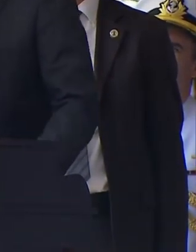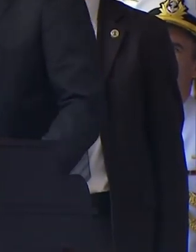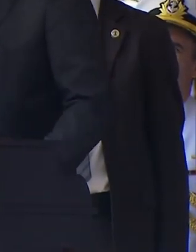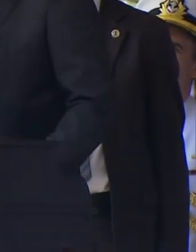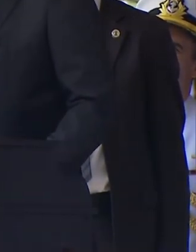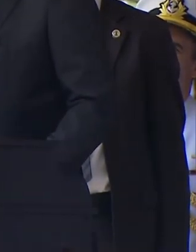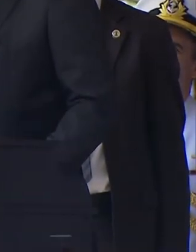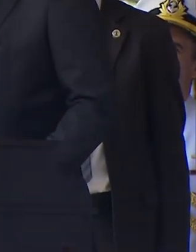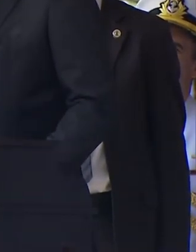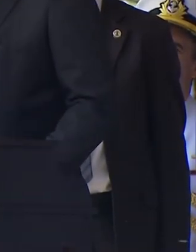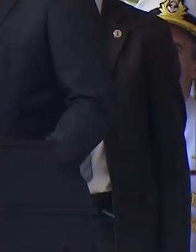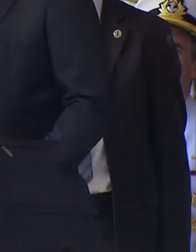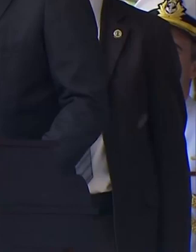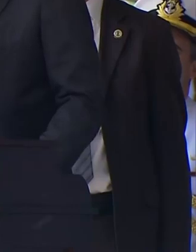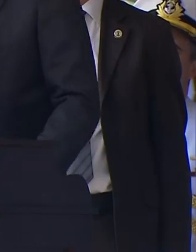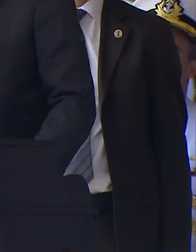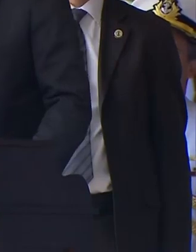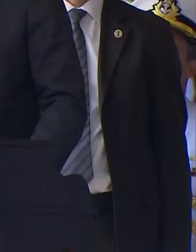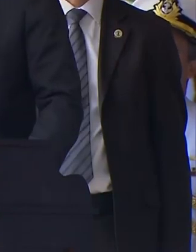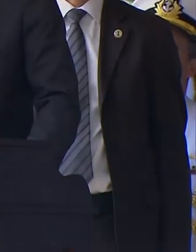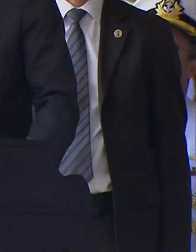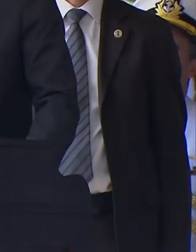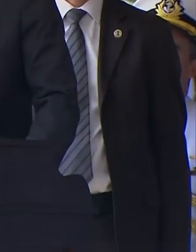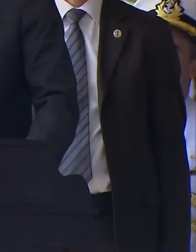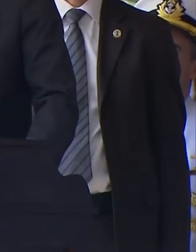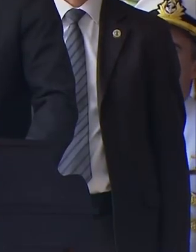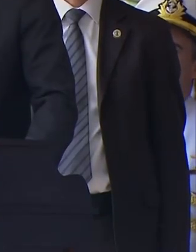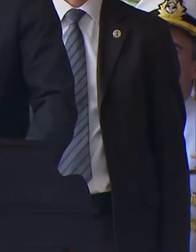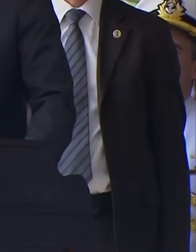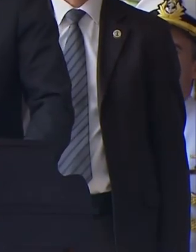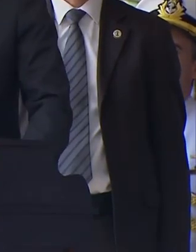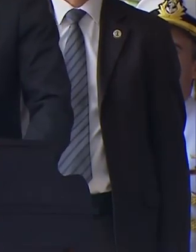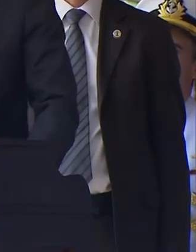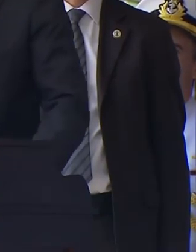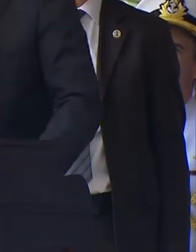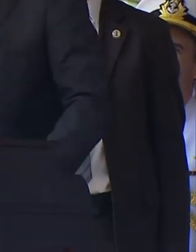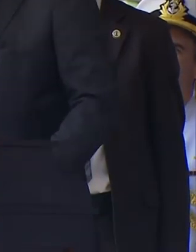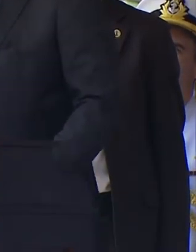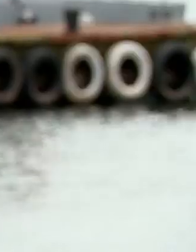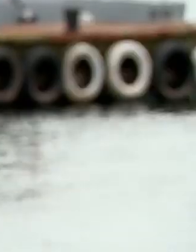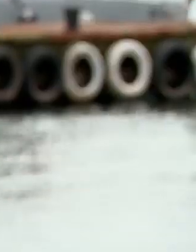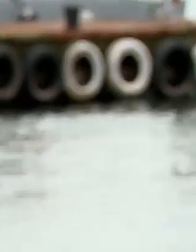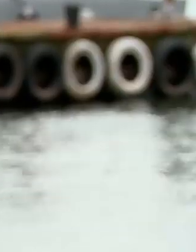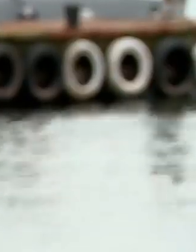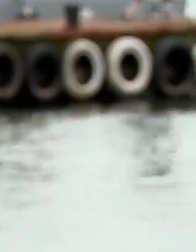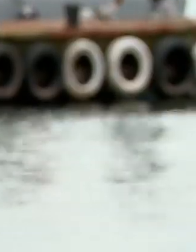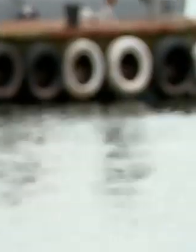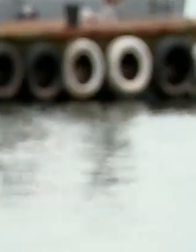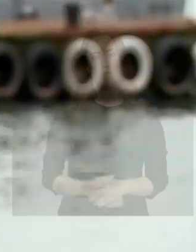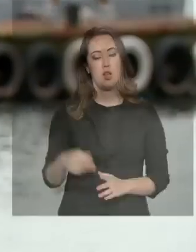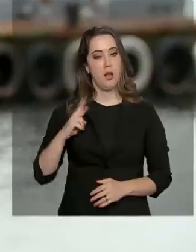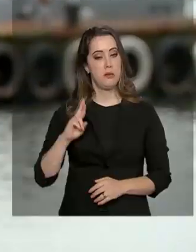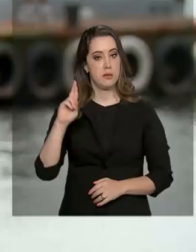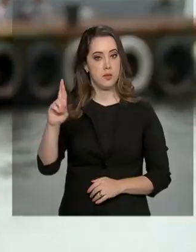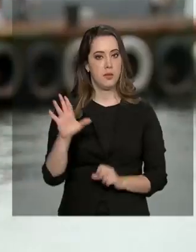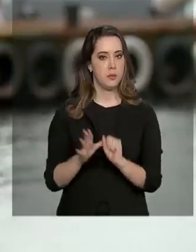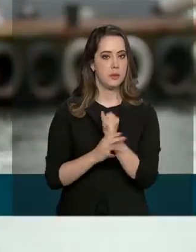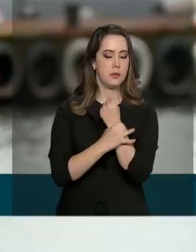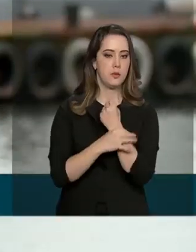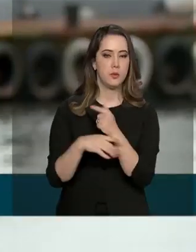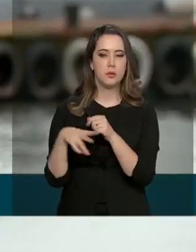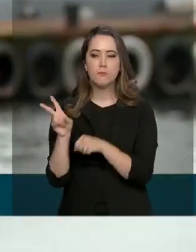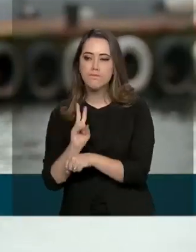desejou, os militares cumpriram com o seu papel. Responsável pela segurança e